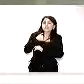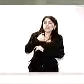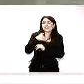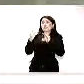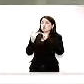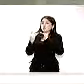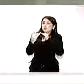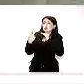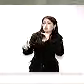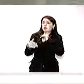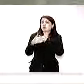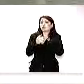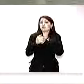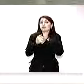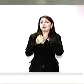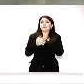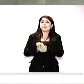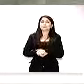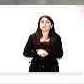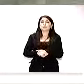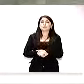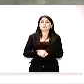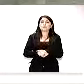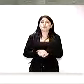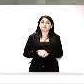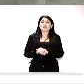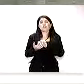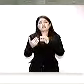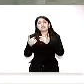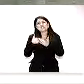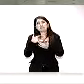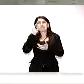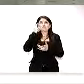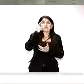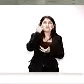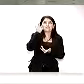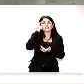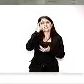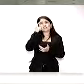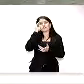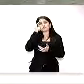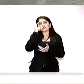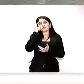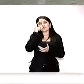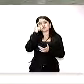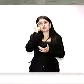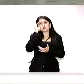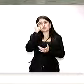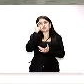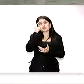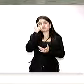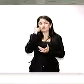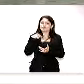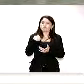concordo e eh Imagino que o o o que devemos Abrir